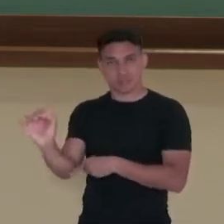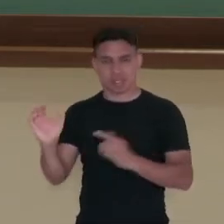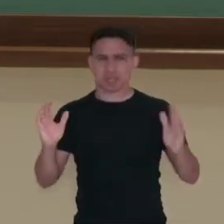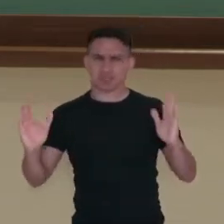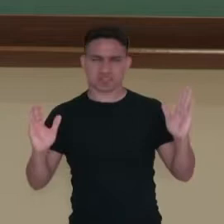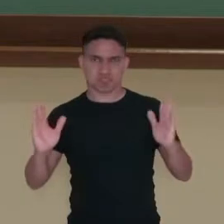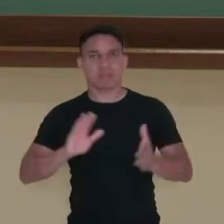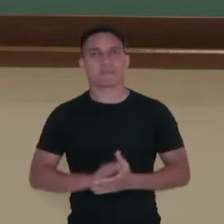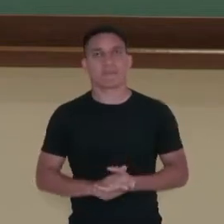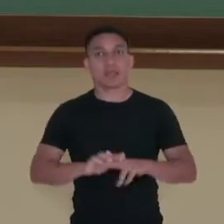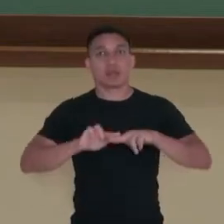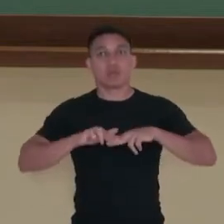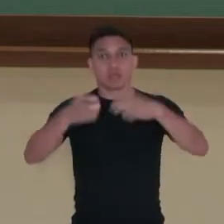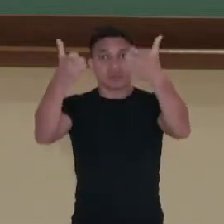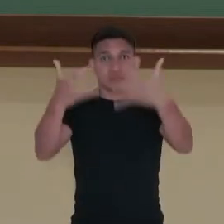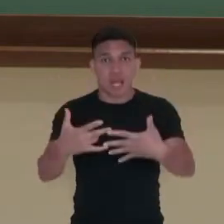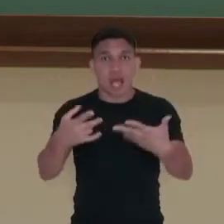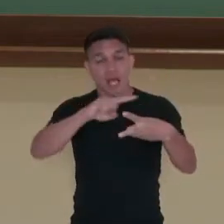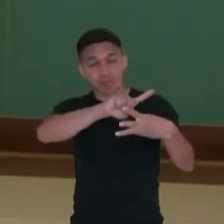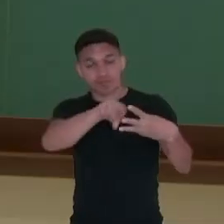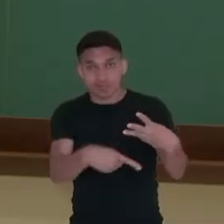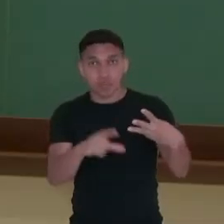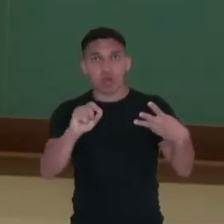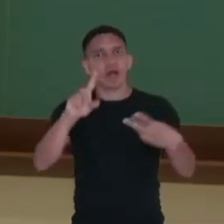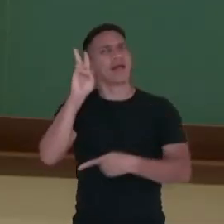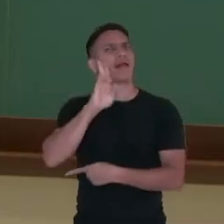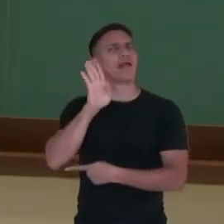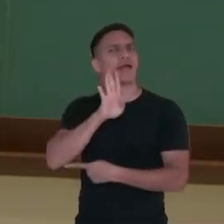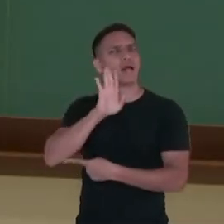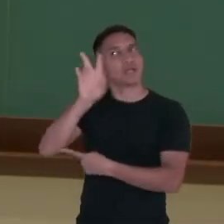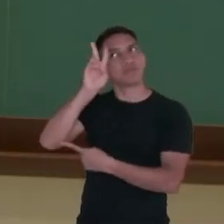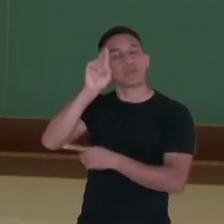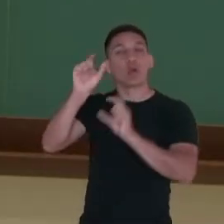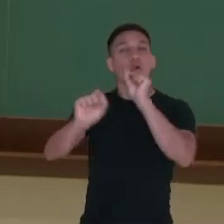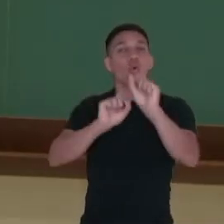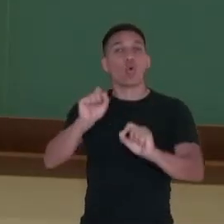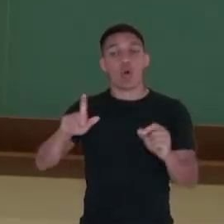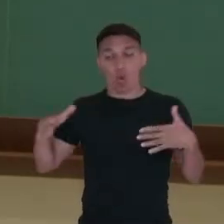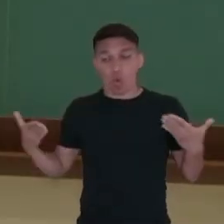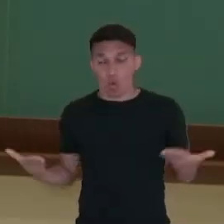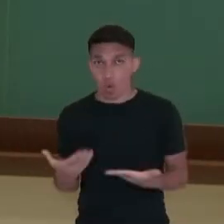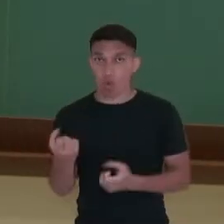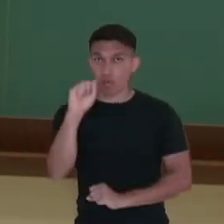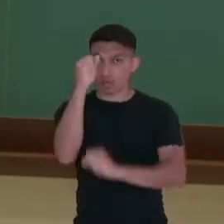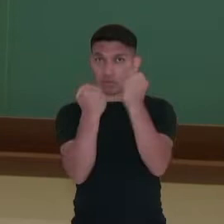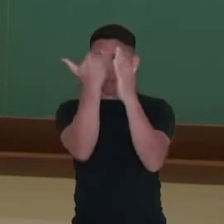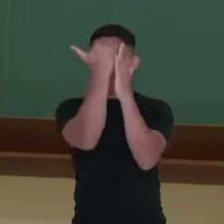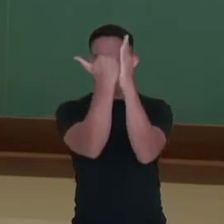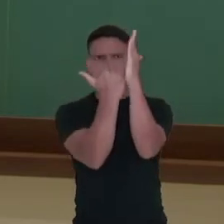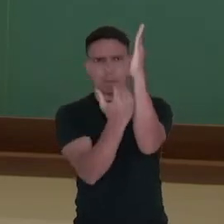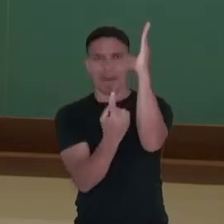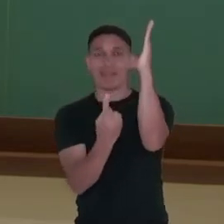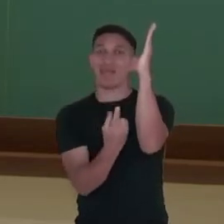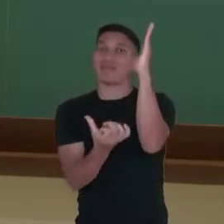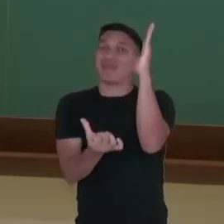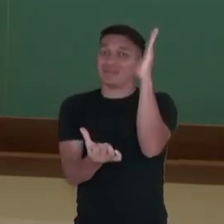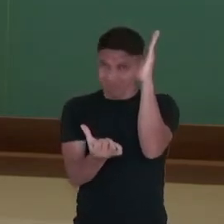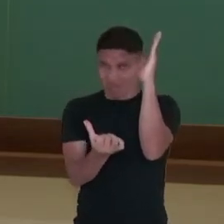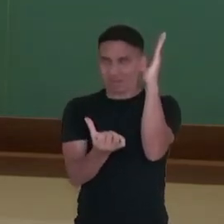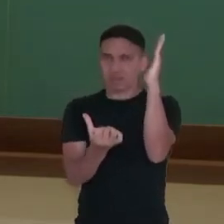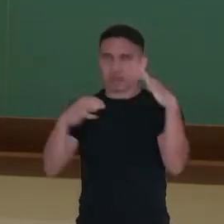1960. E para falarmos deles, é legal nós lembrarmos que atualmente a indústria brasileira é a 16ª maior do mundo.